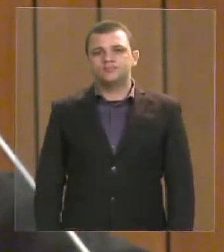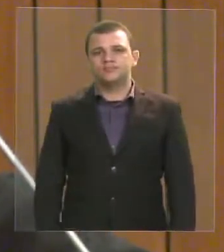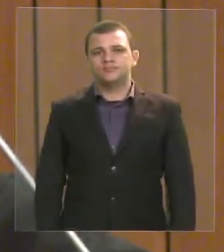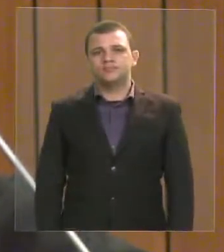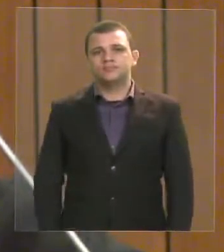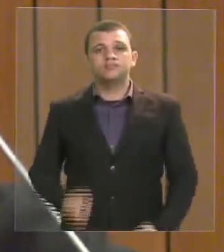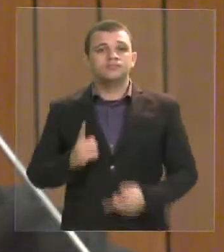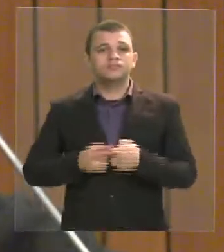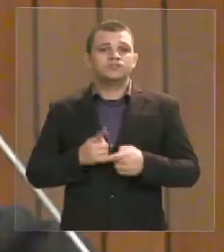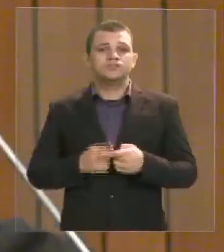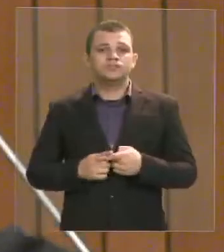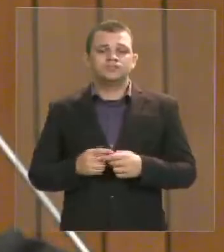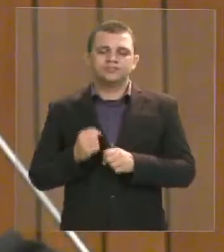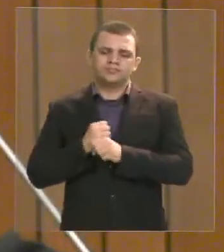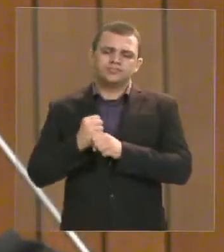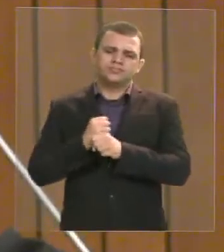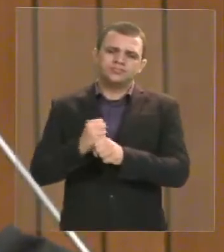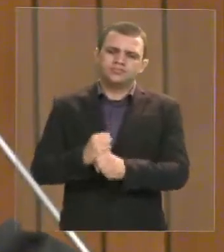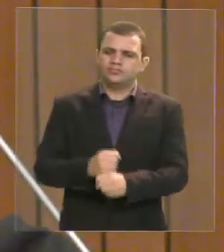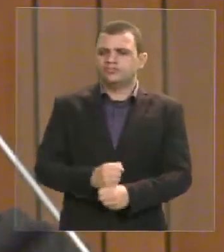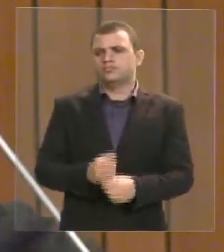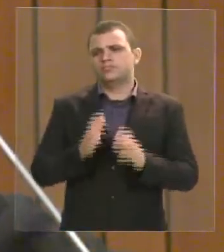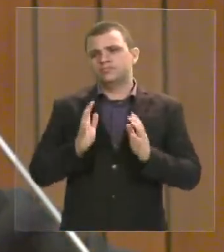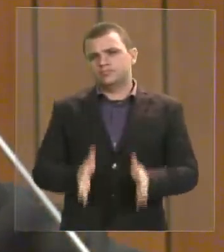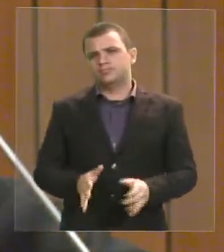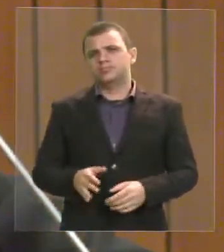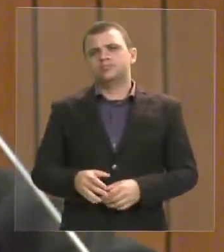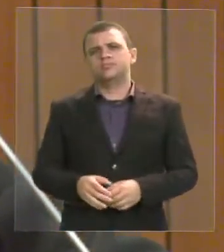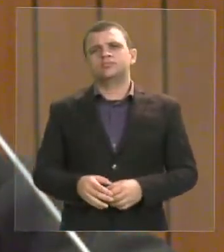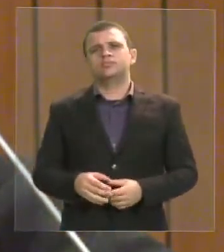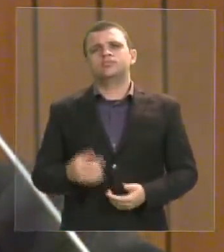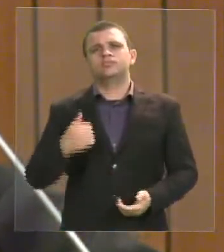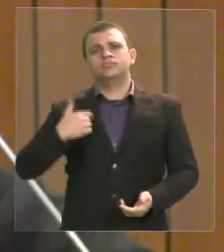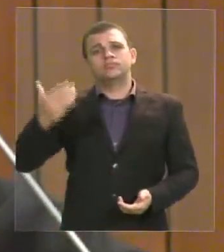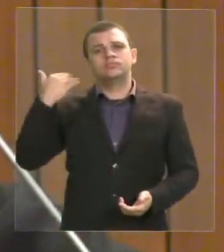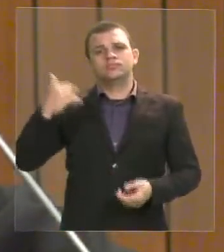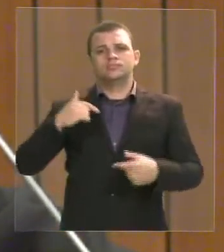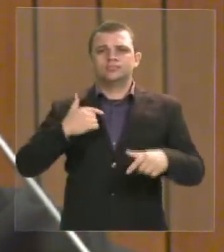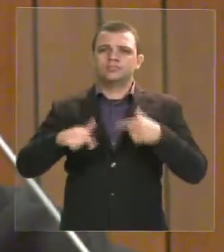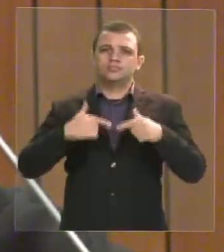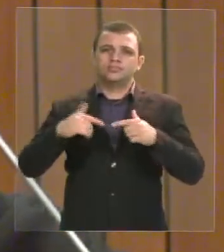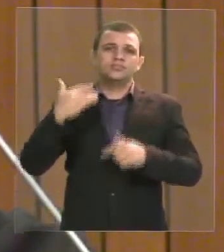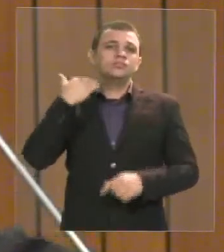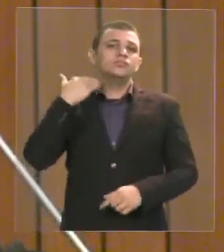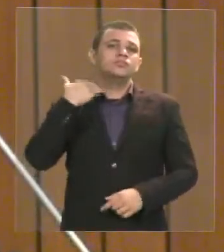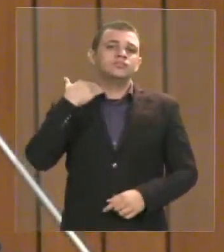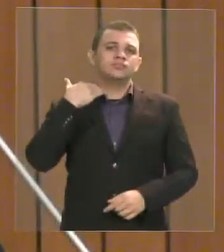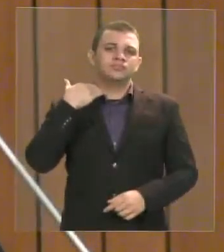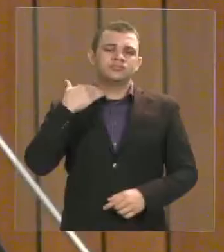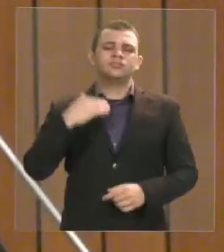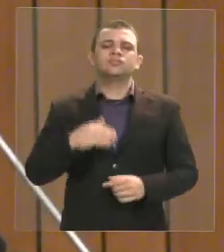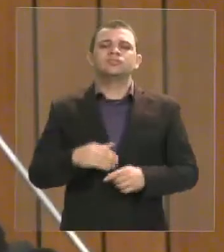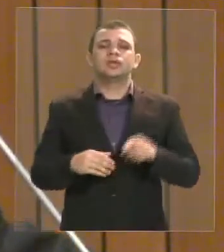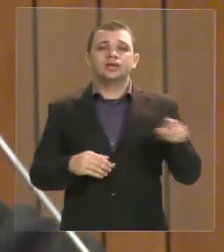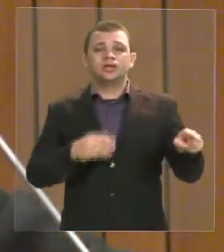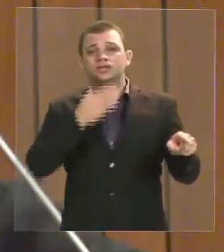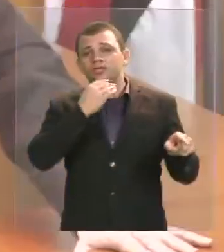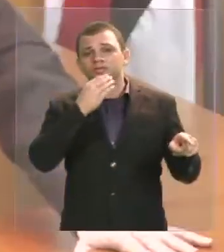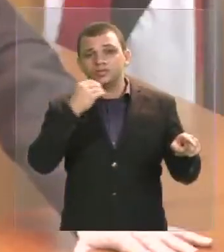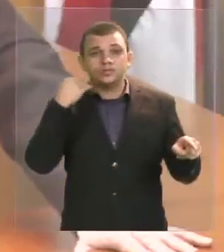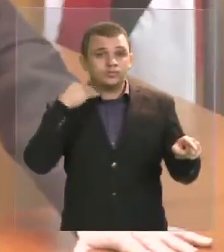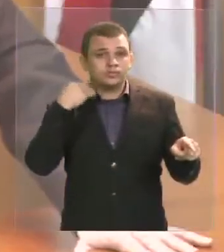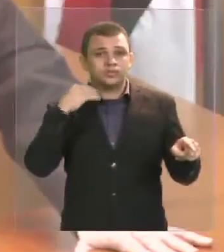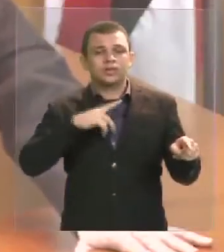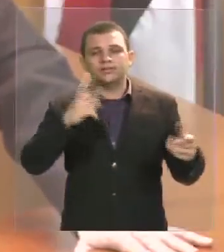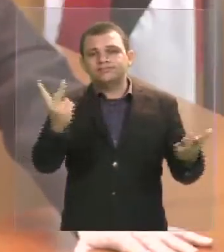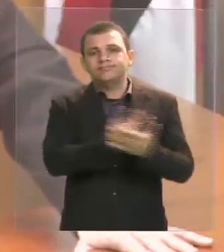por há vários anos, quando funcionário do banco, teve um acidente e ficou paraplégico,